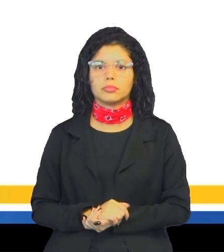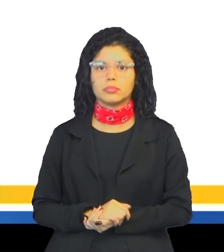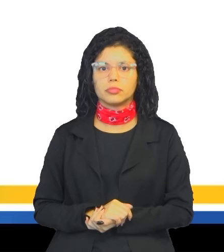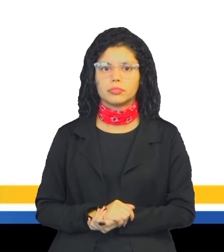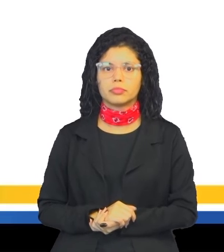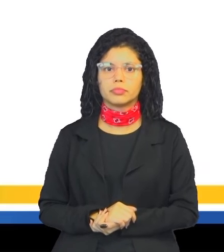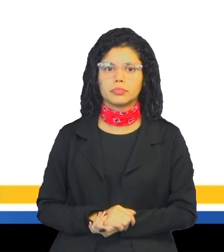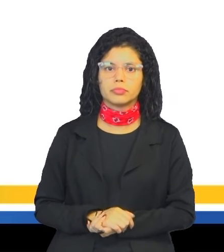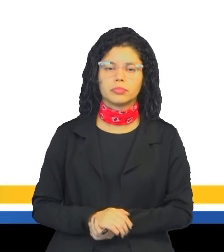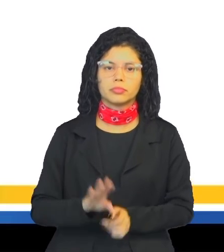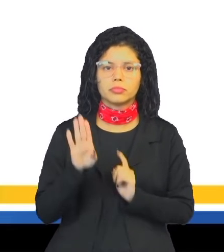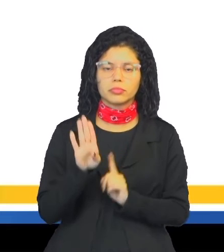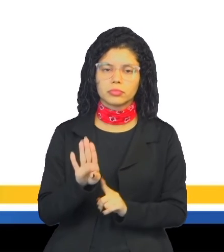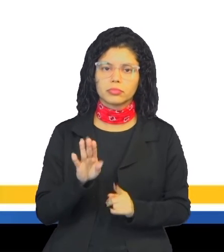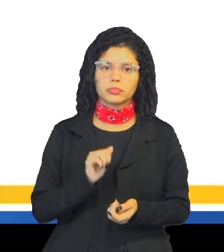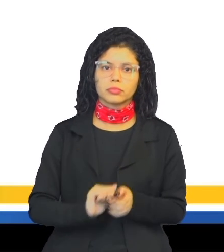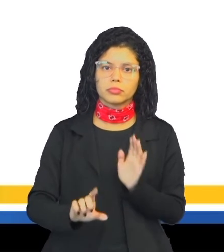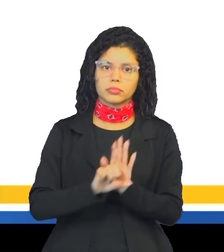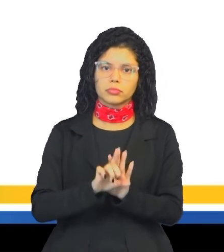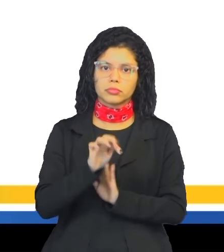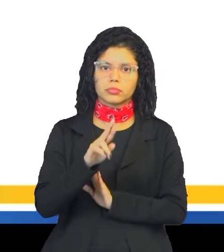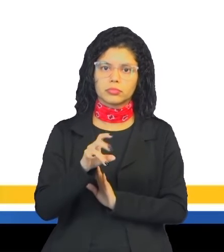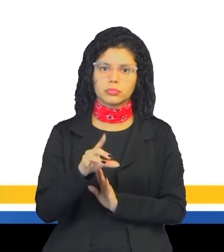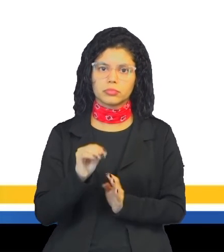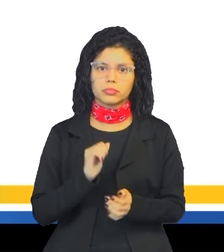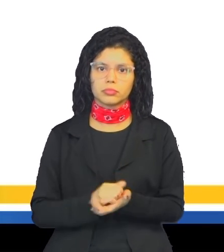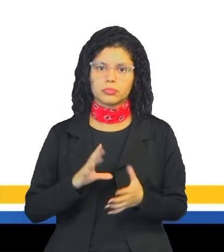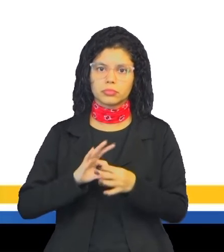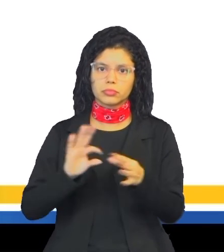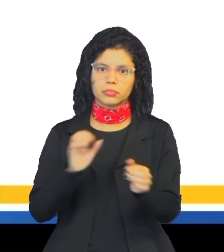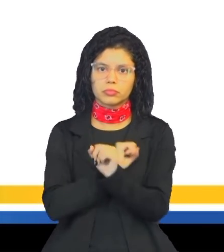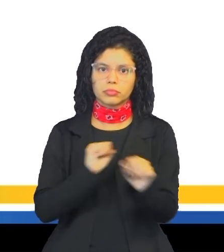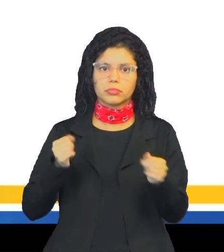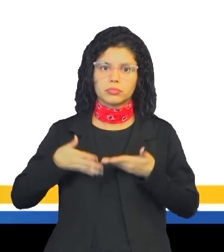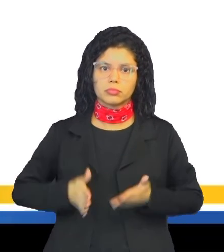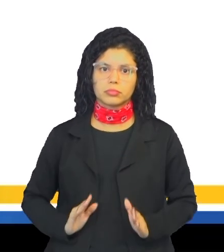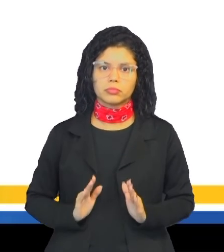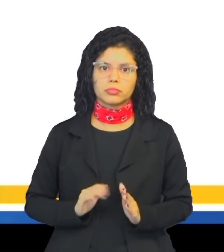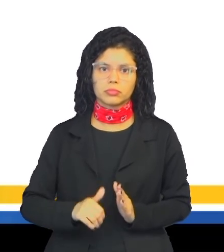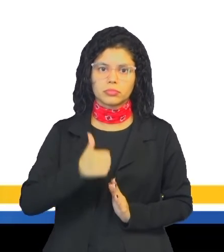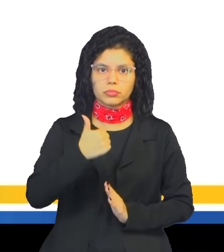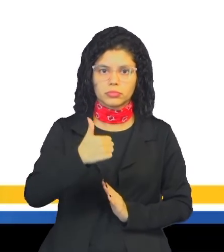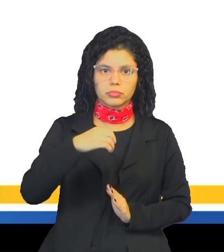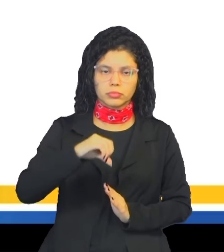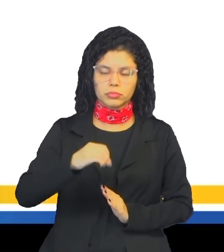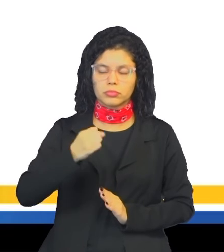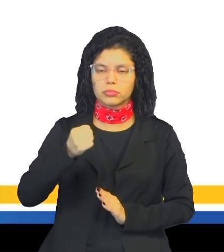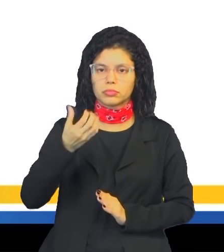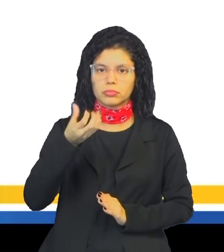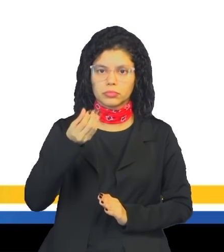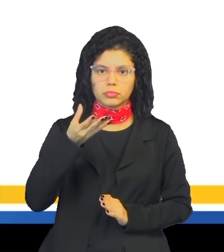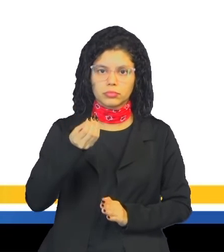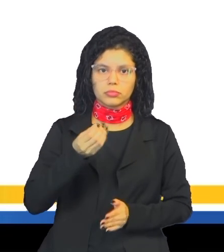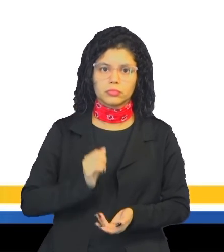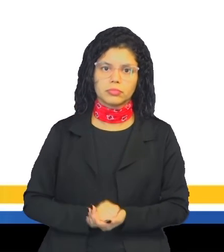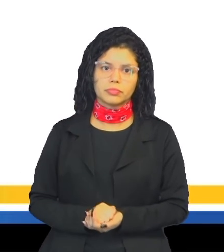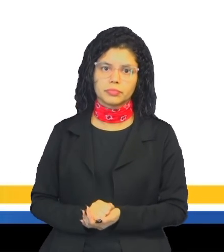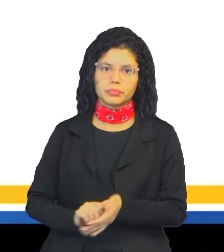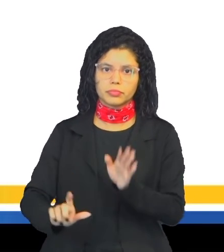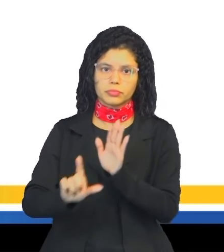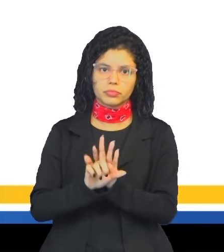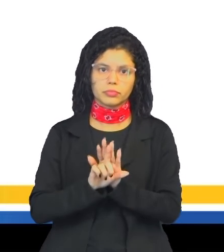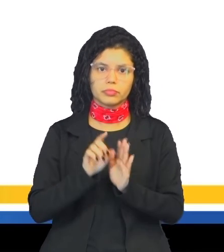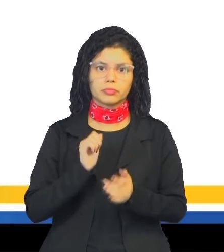de escravizados. Letra B. A Lei do Sexagenário libertava os escravizados nascidos somente em